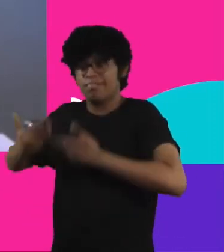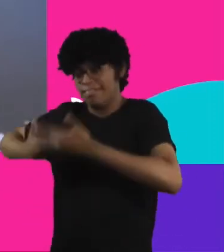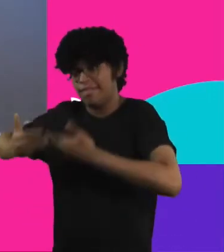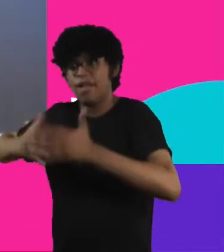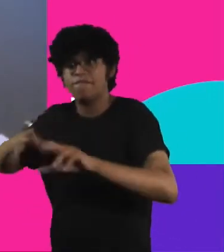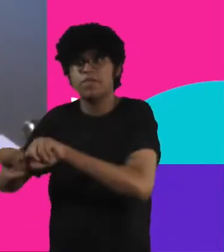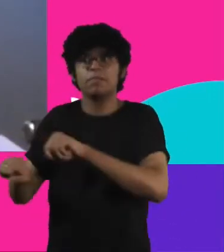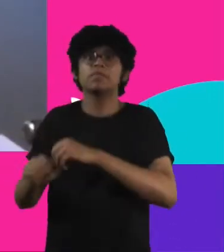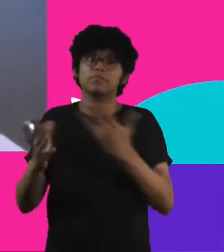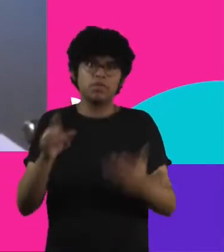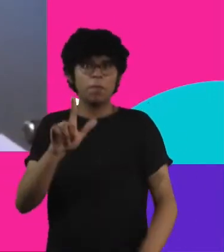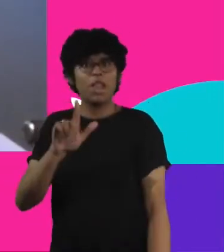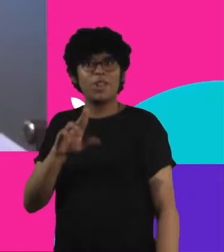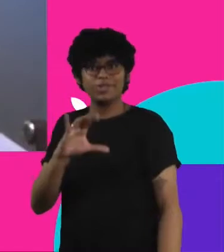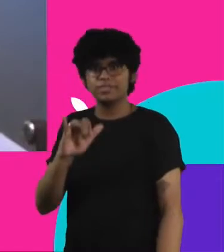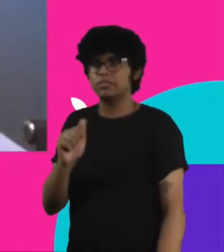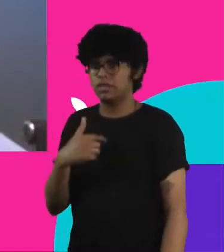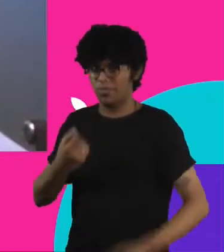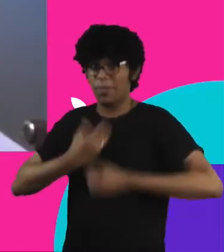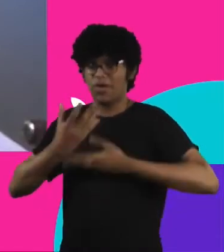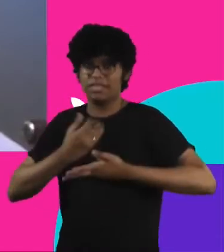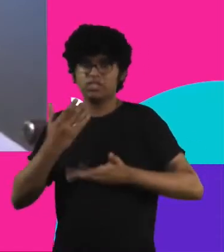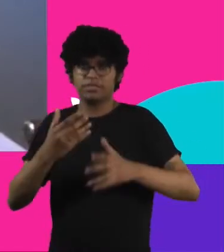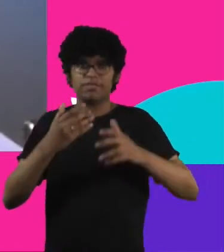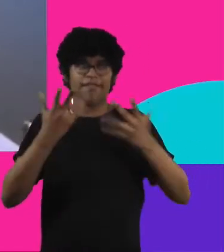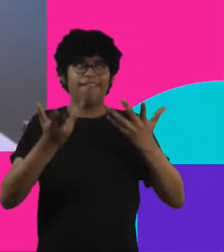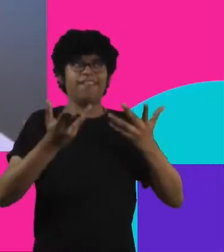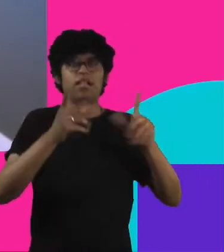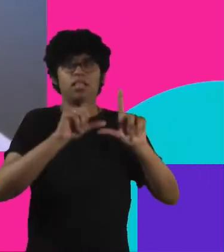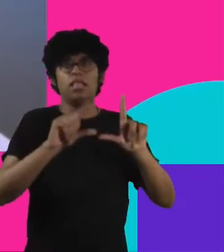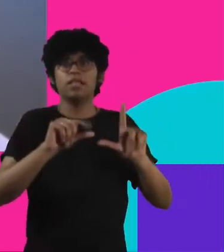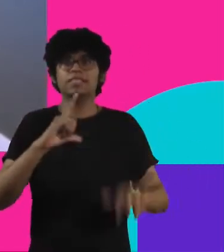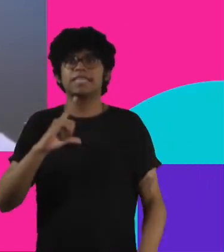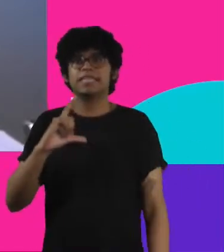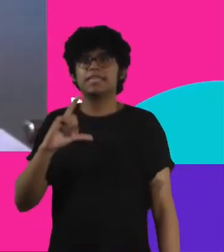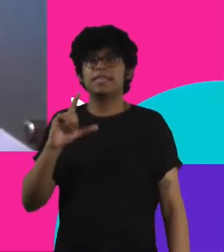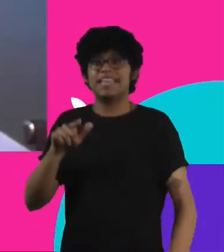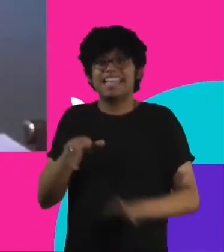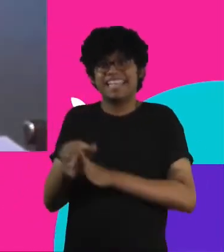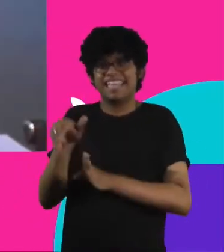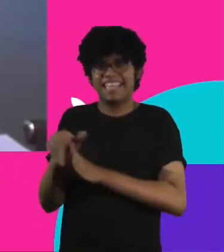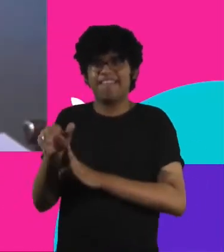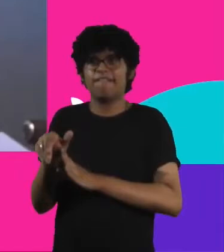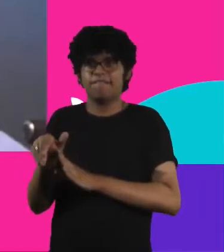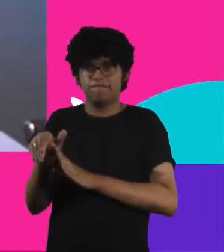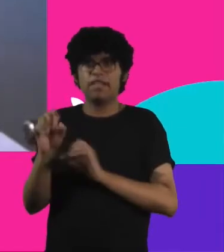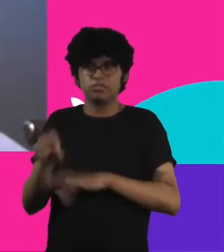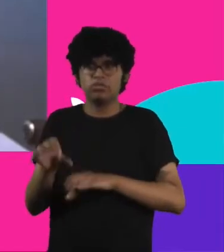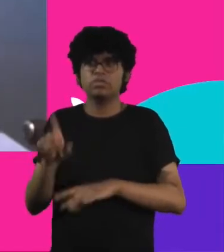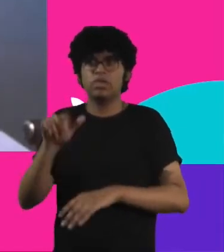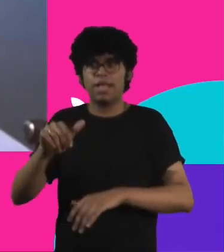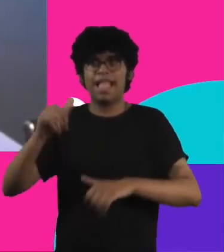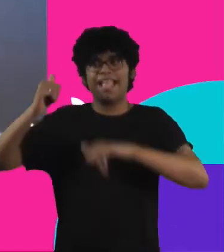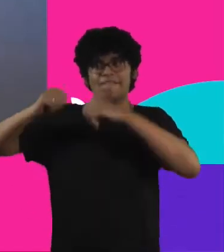Lúcia, tomar liberdade poética aqui de citar um dado importante. Nós temos lá no CIEB o Guia EduTech, que é um material incrível de